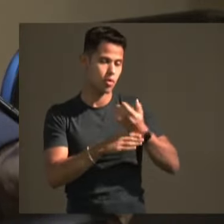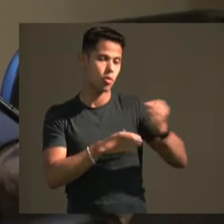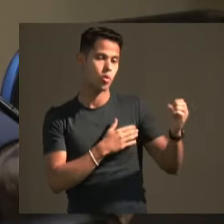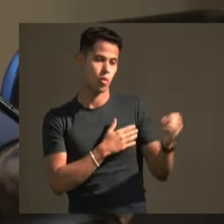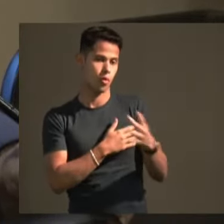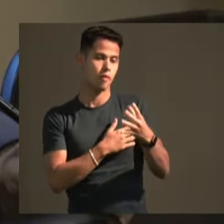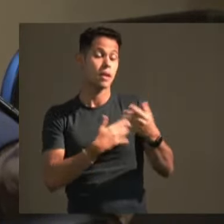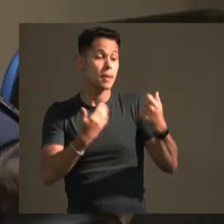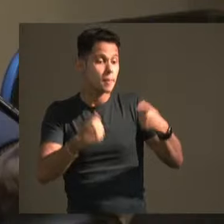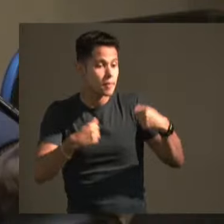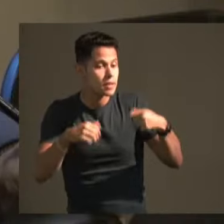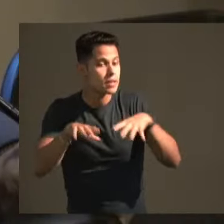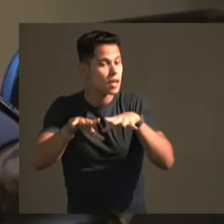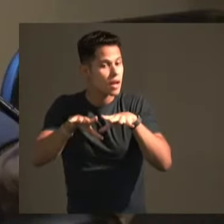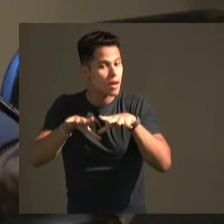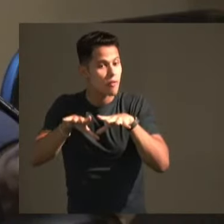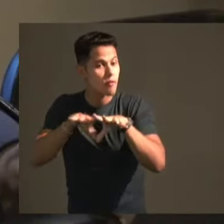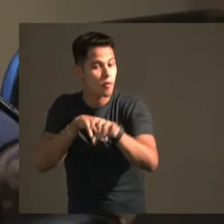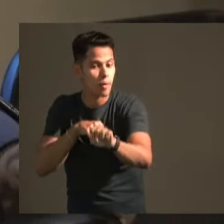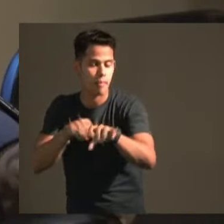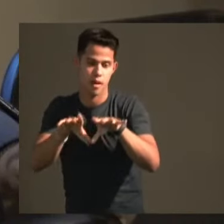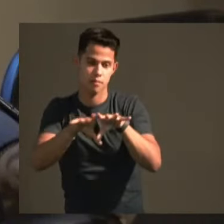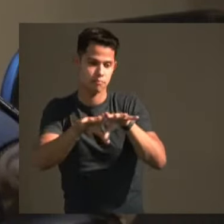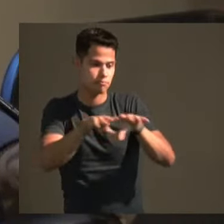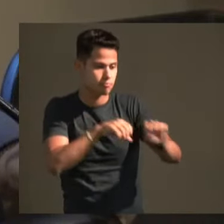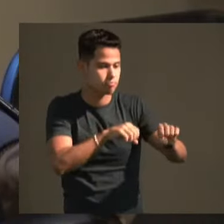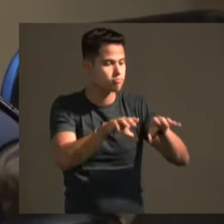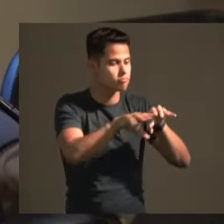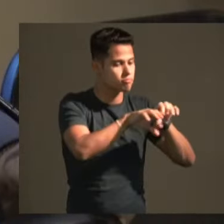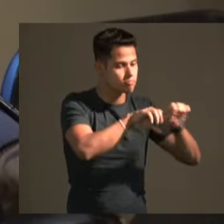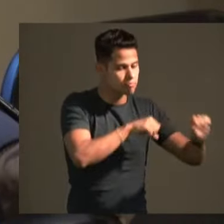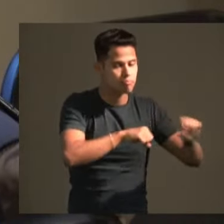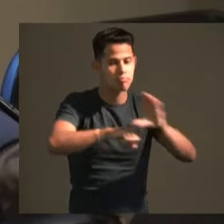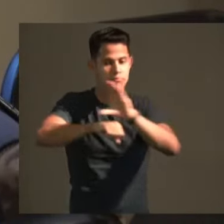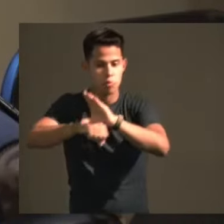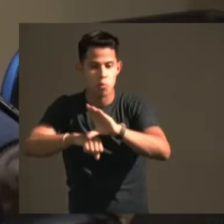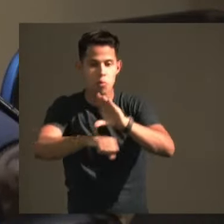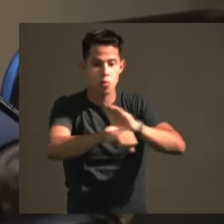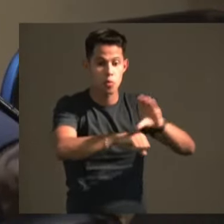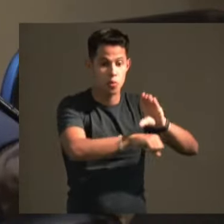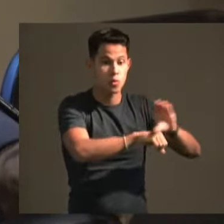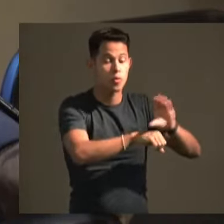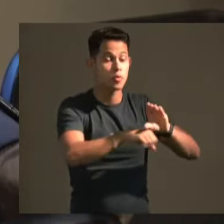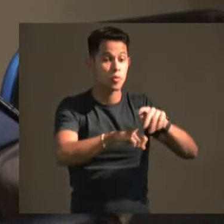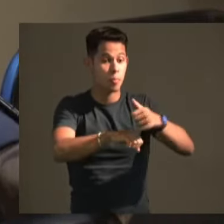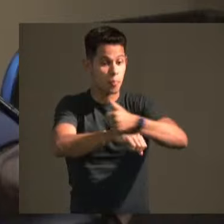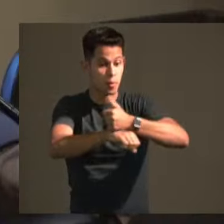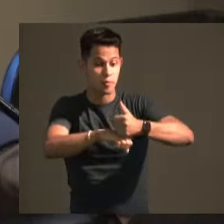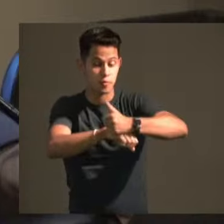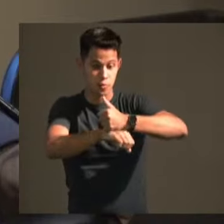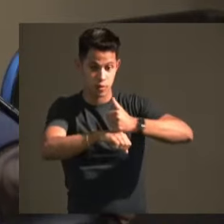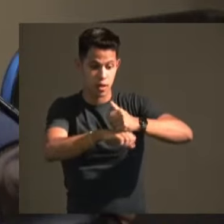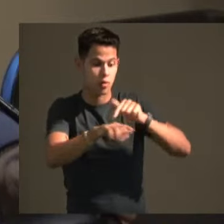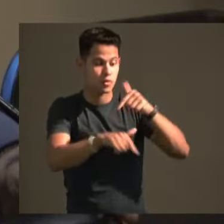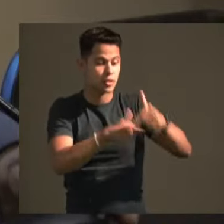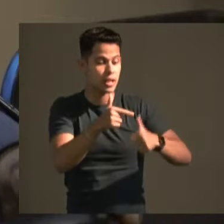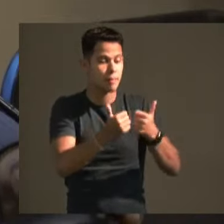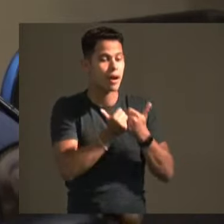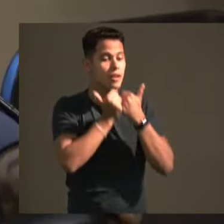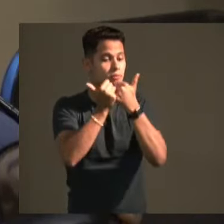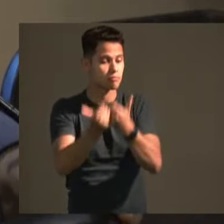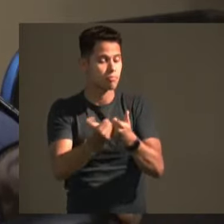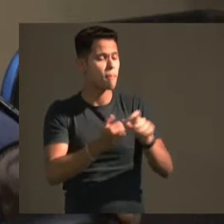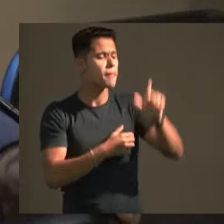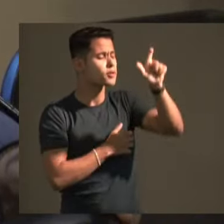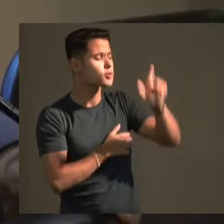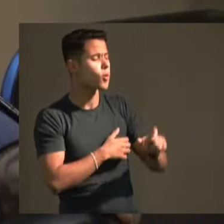formar agentes de inclusão do emprego com apoio. O que é que faz esse